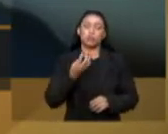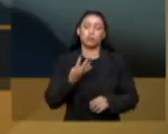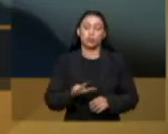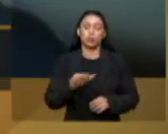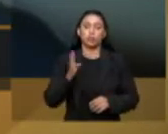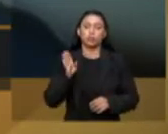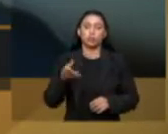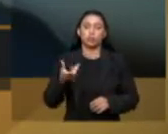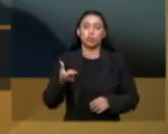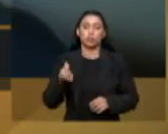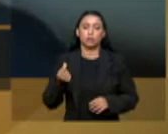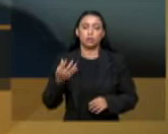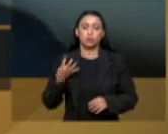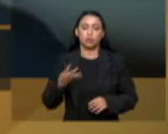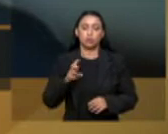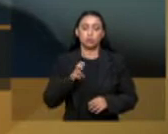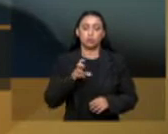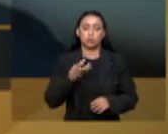5.164/2004,